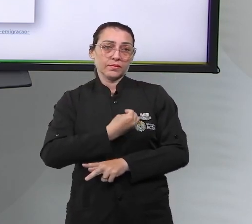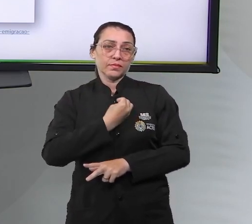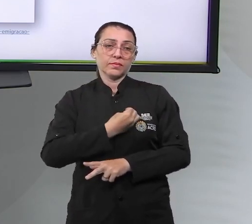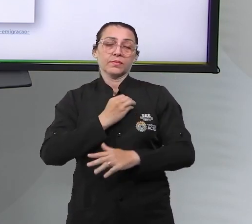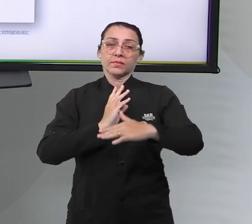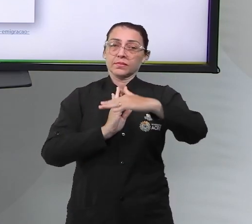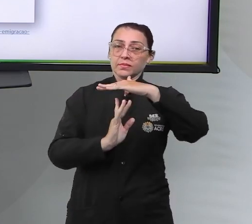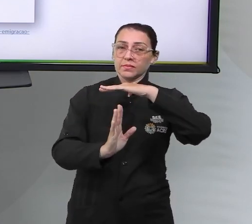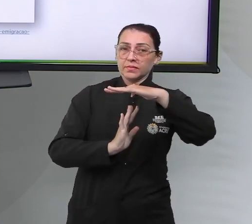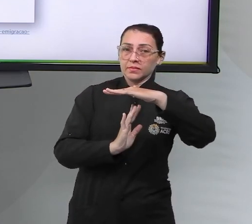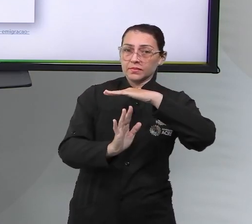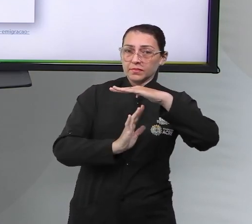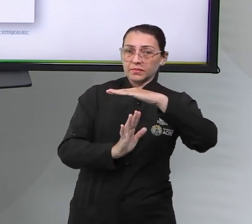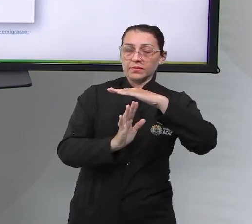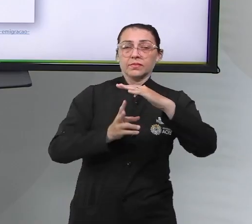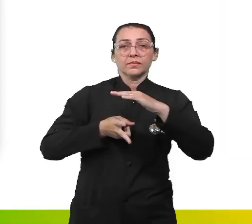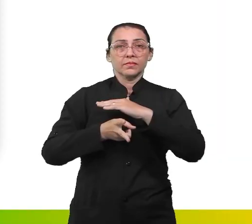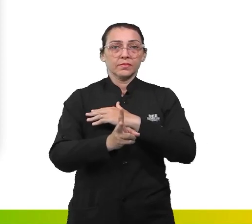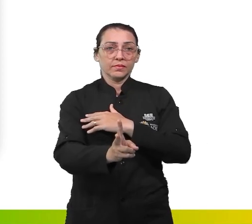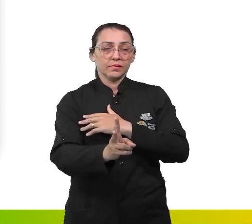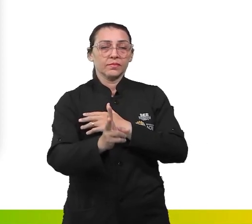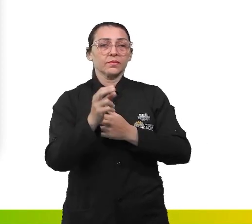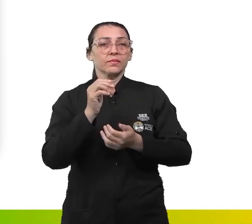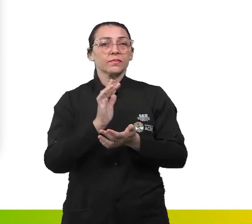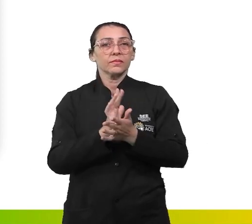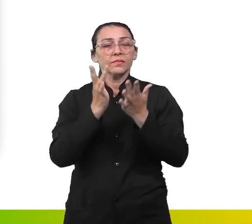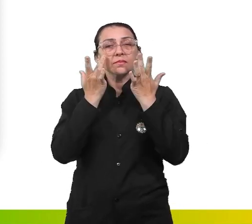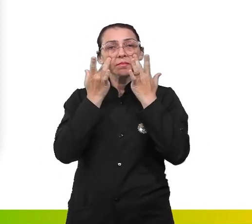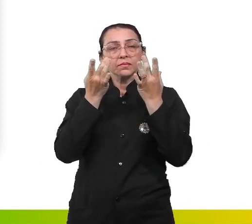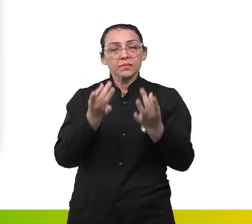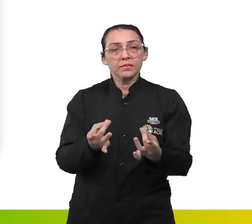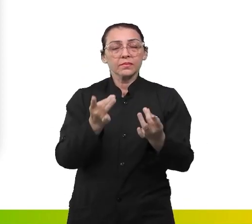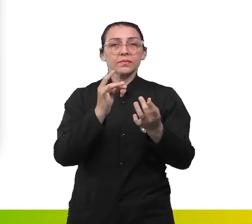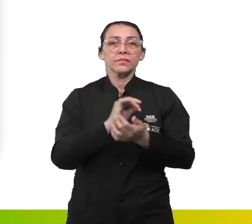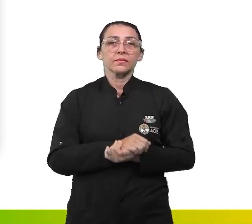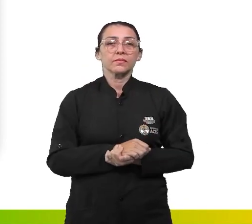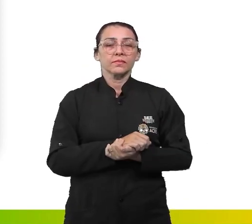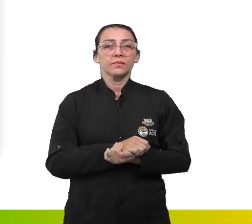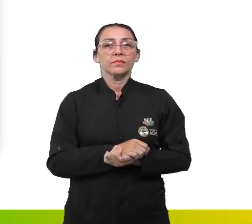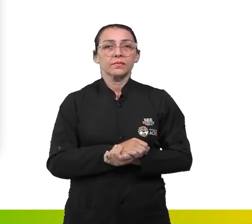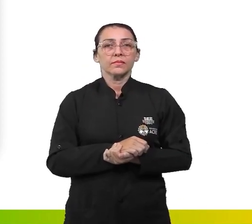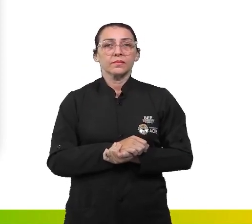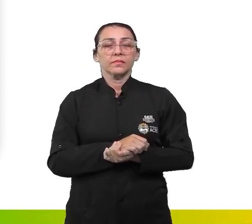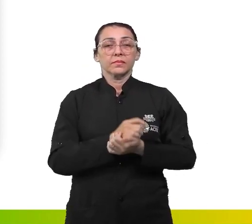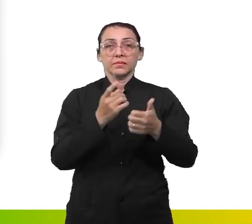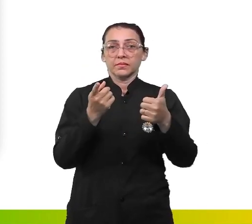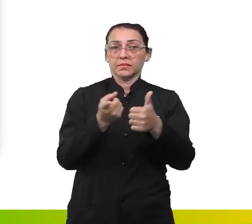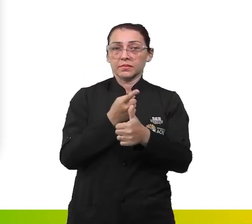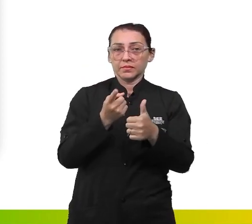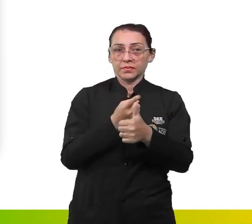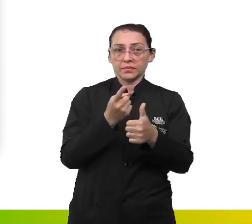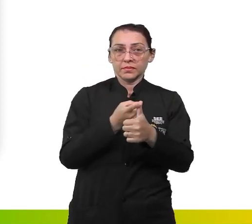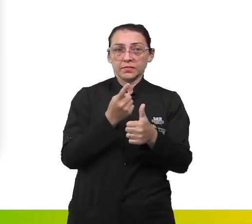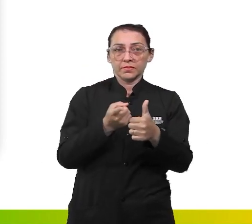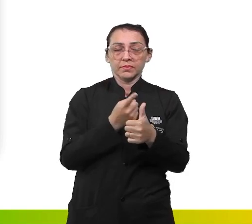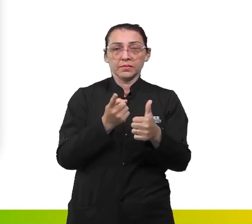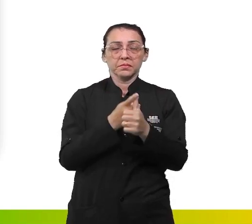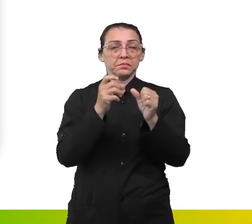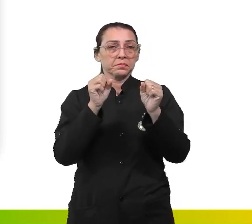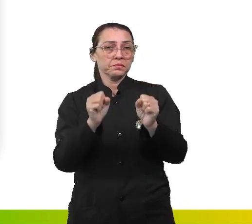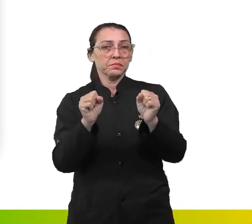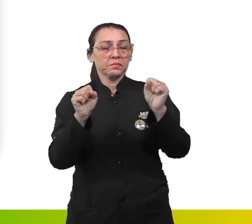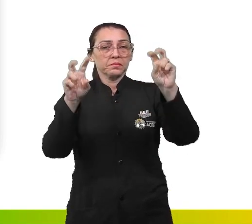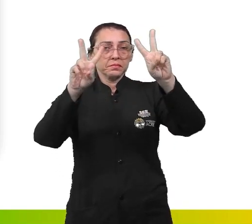fluxo migratório. Então, vamos continuar atentando às nossas observações. Então, no primeiro marcador, vocês